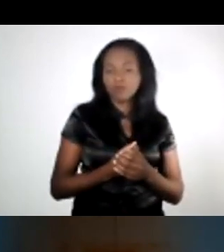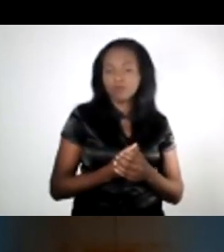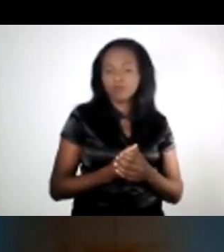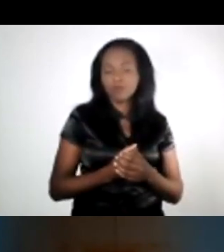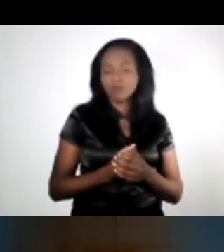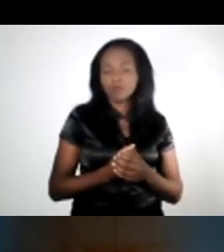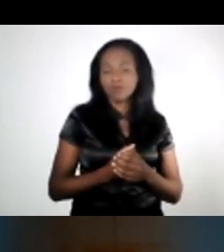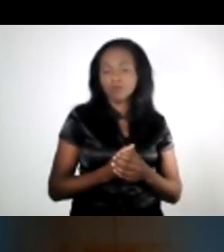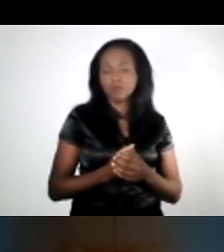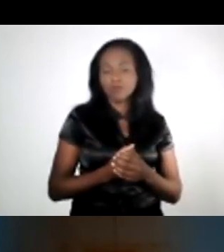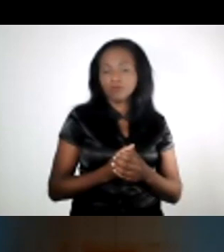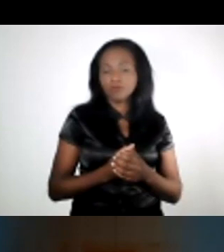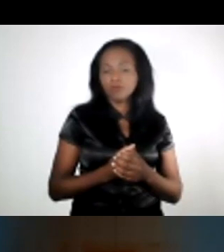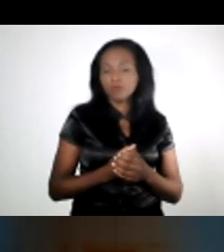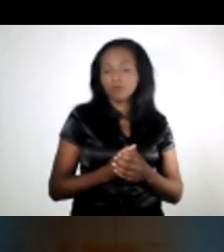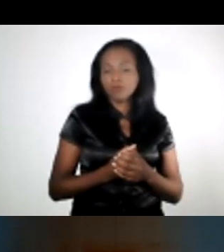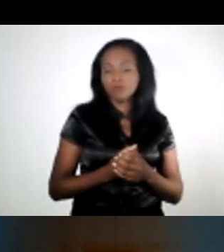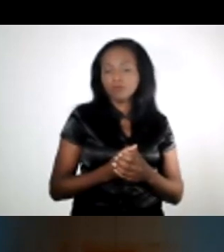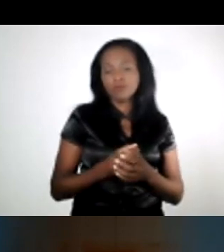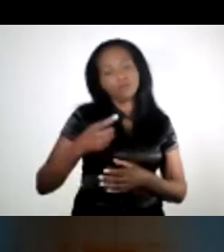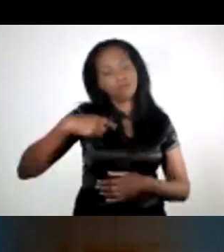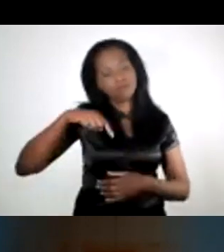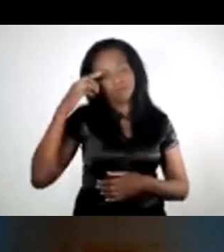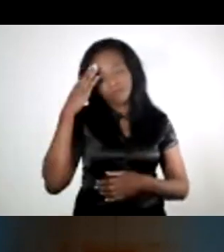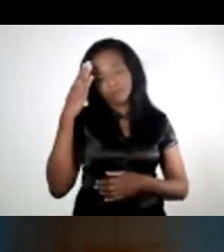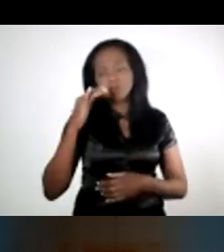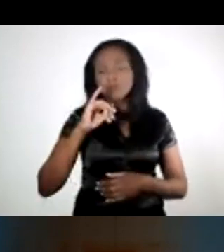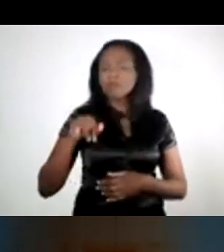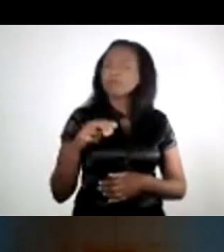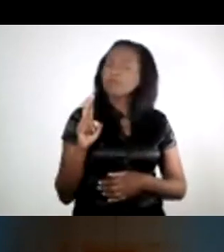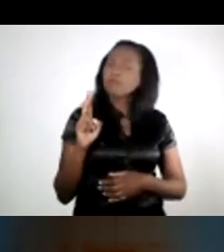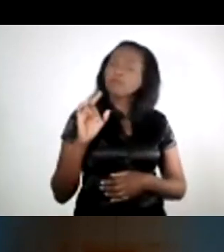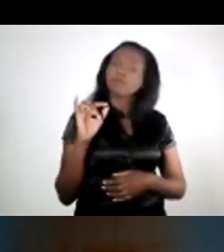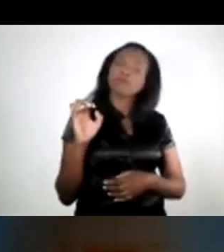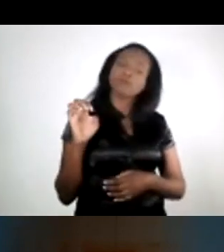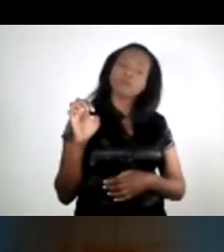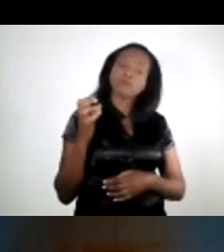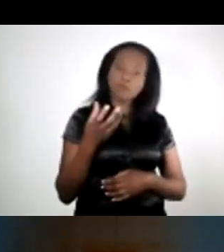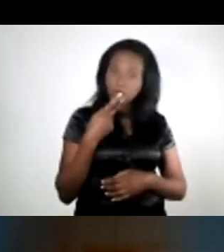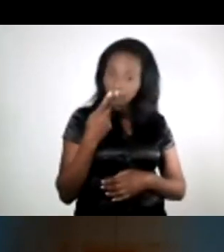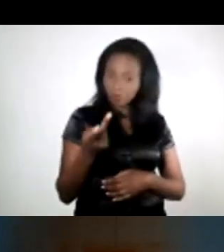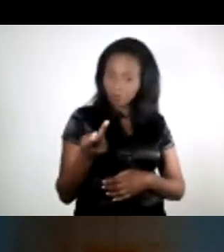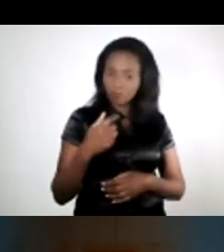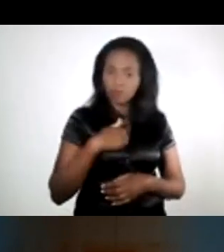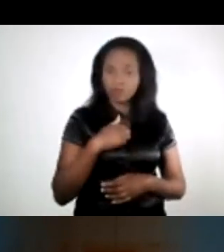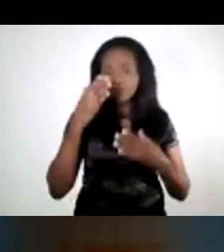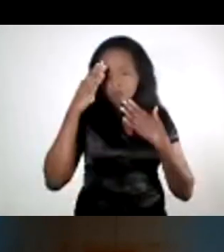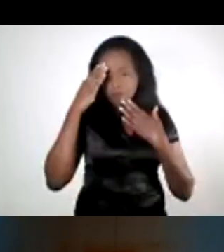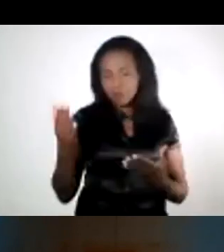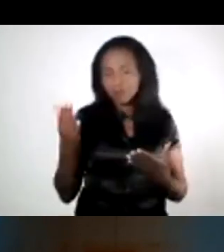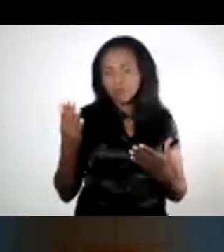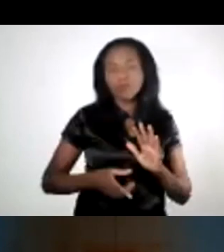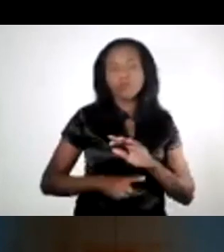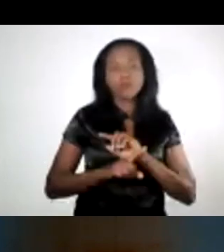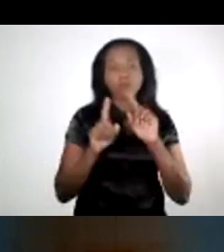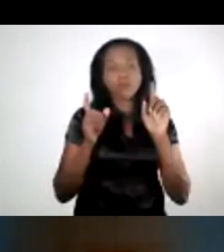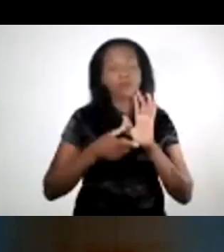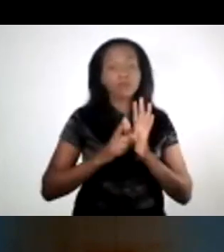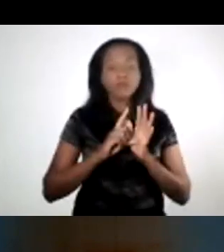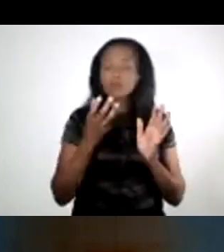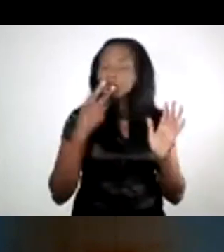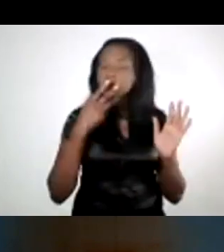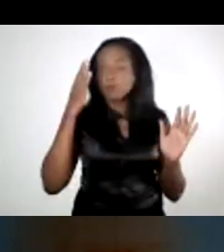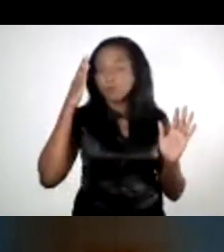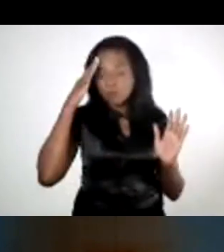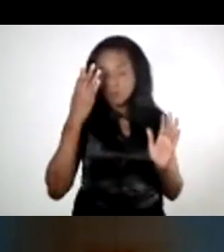Obrigada, meninas. A gente que agradece. Julie, você quer falar alguma coisa? Eu quero agradecer, mas eu queria saber se a Julie